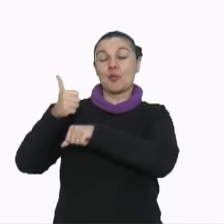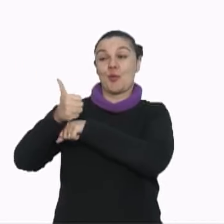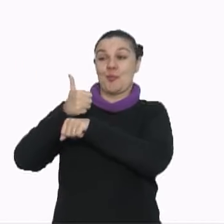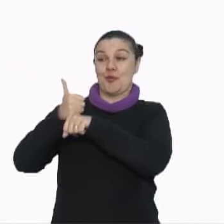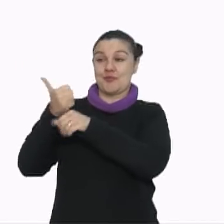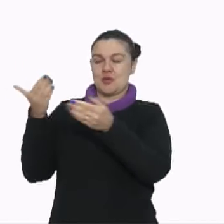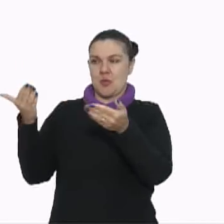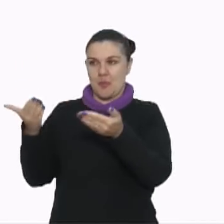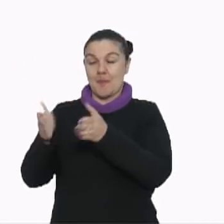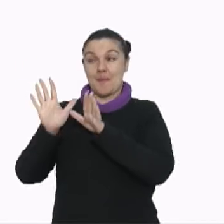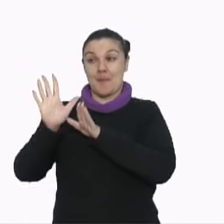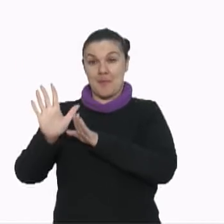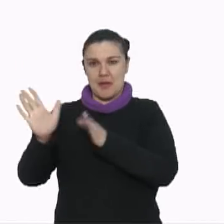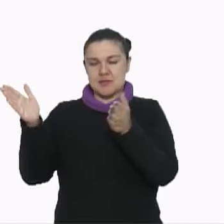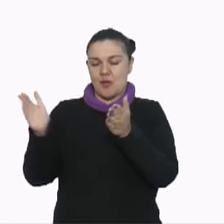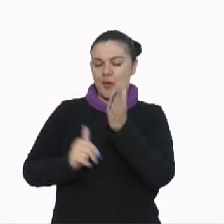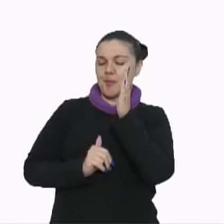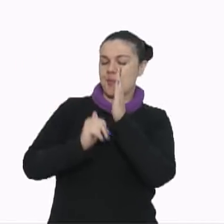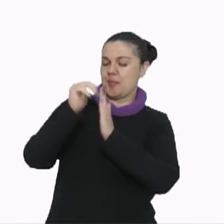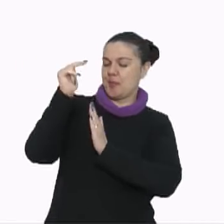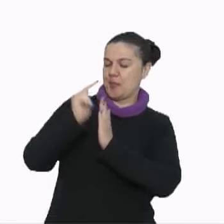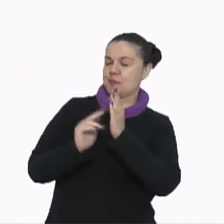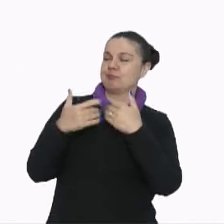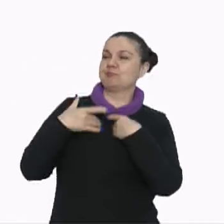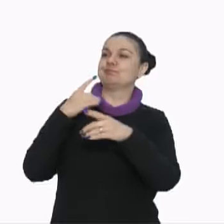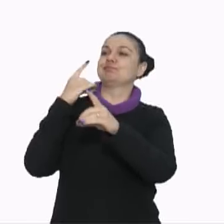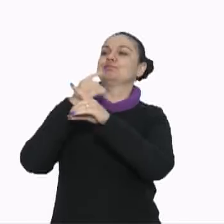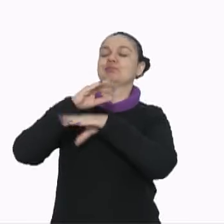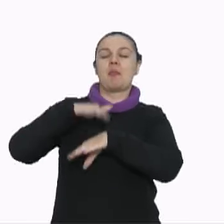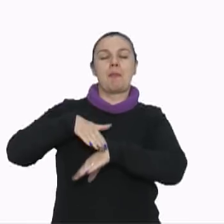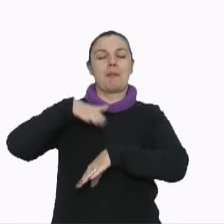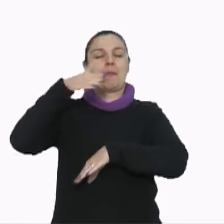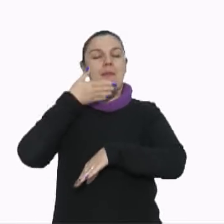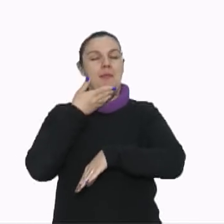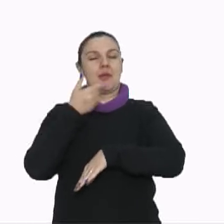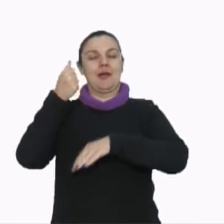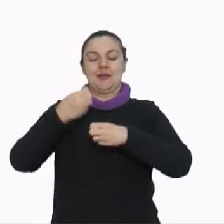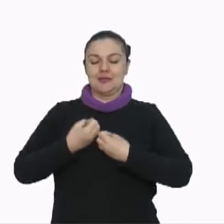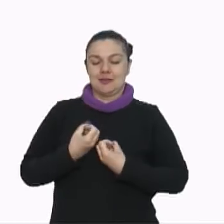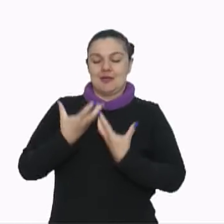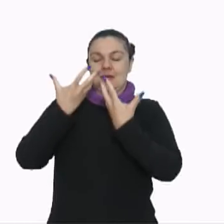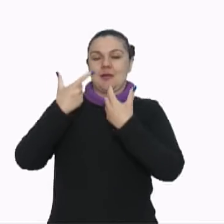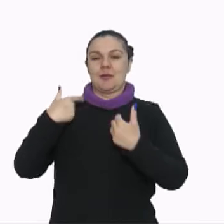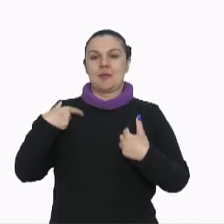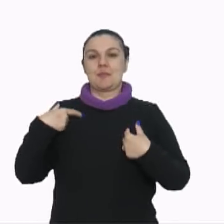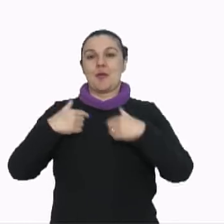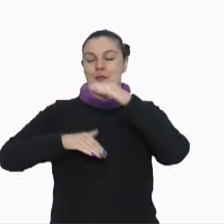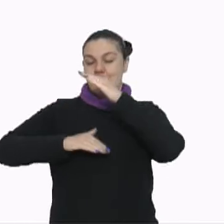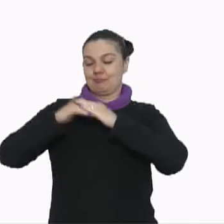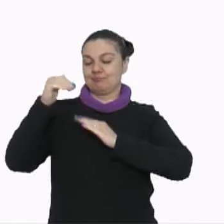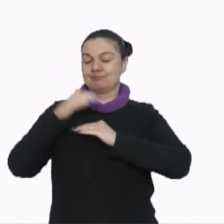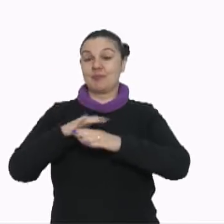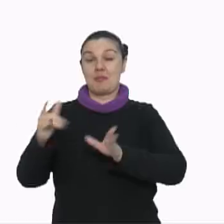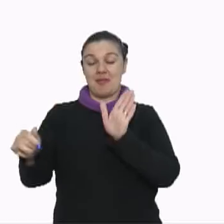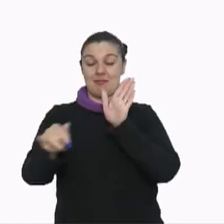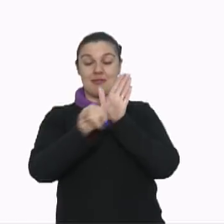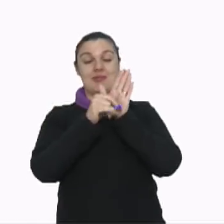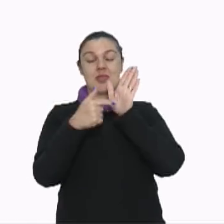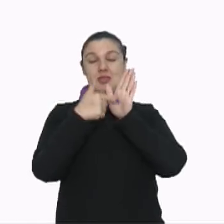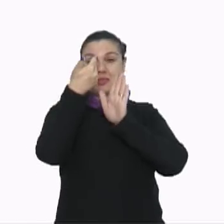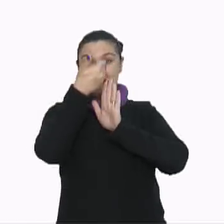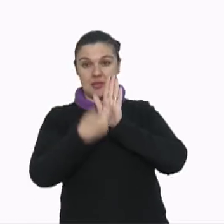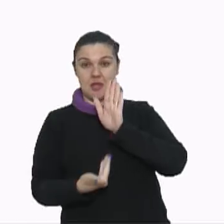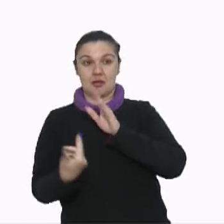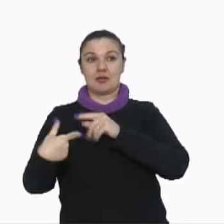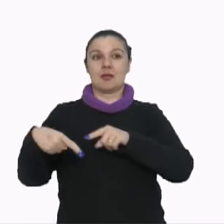profissional, mas nas pinturas encontro a melhor forma de exercitar a minha própria identidade e